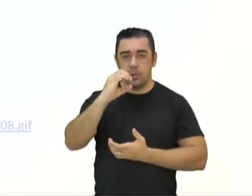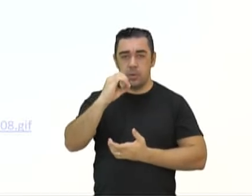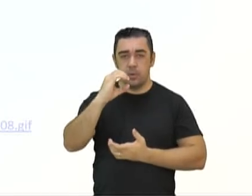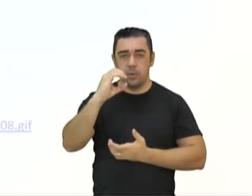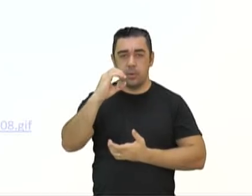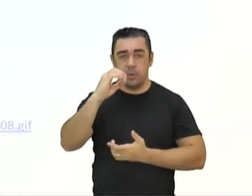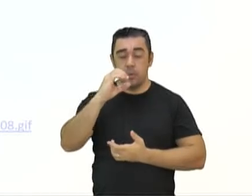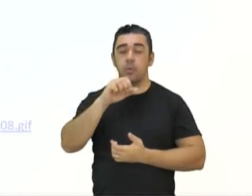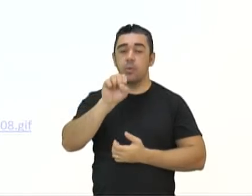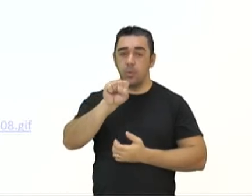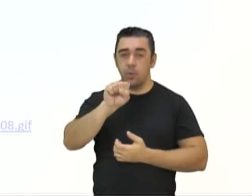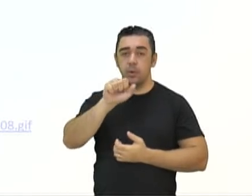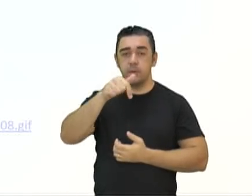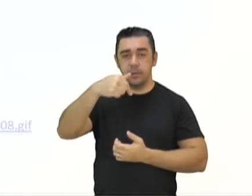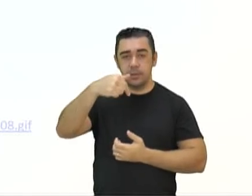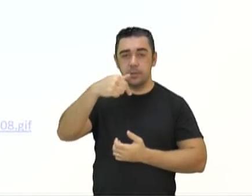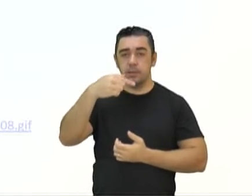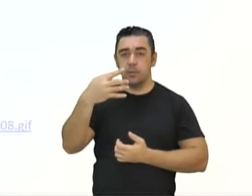874